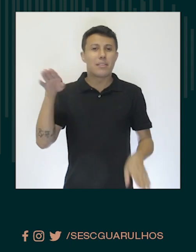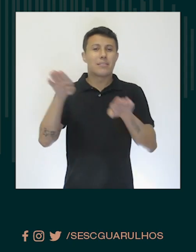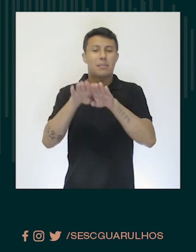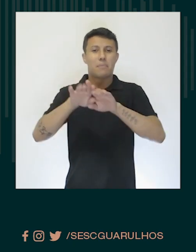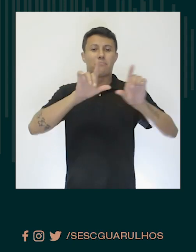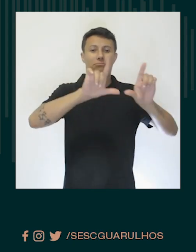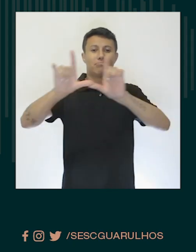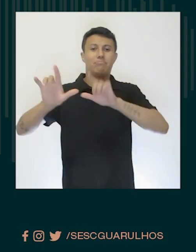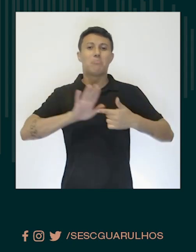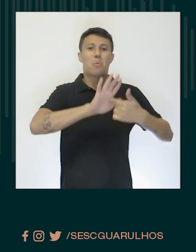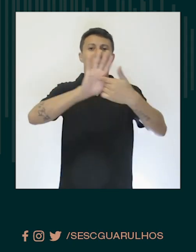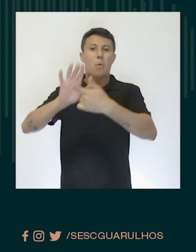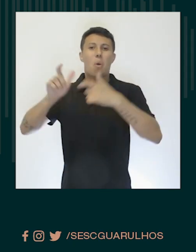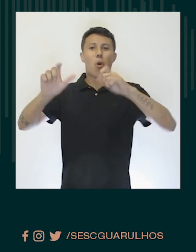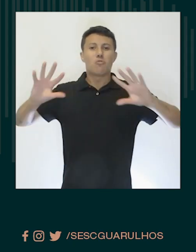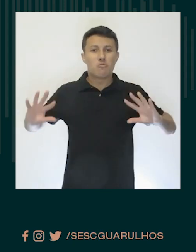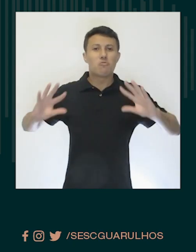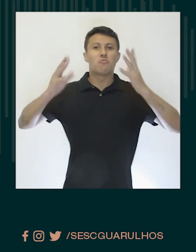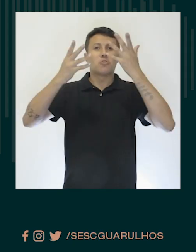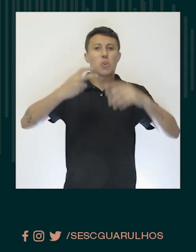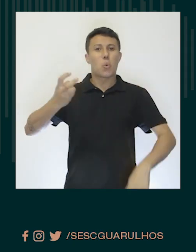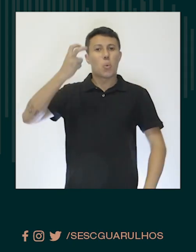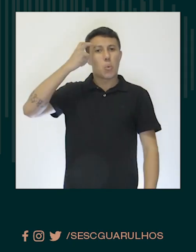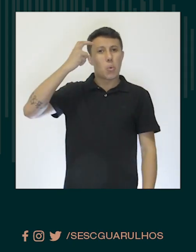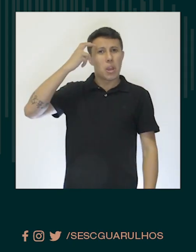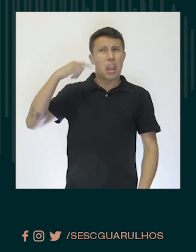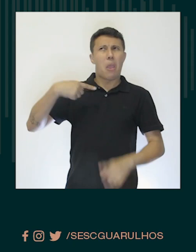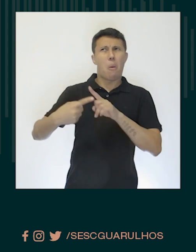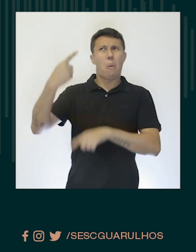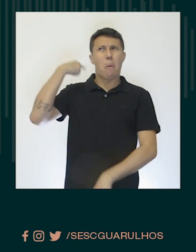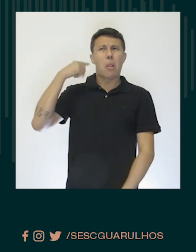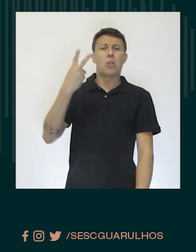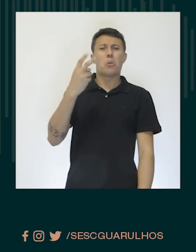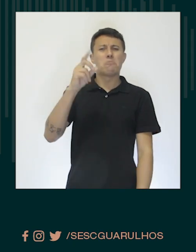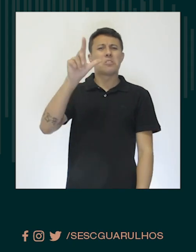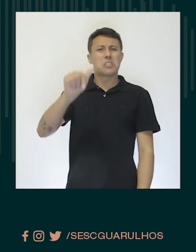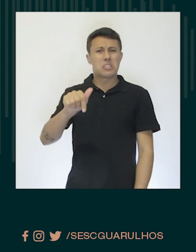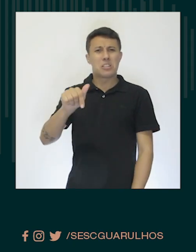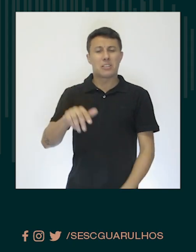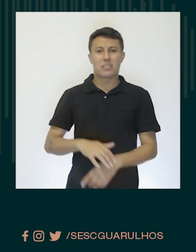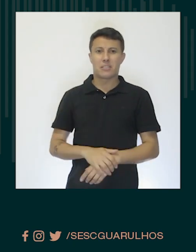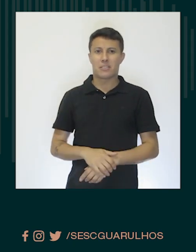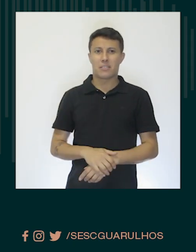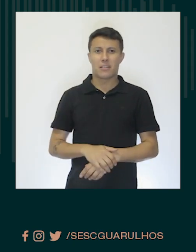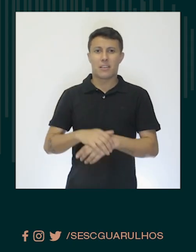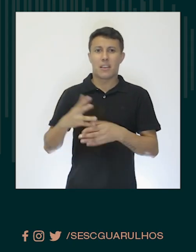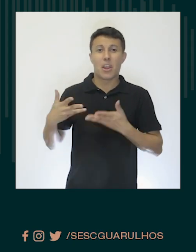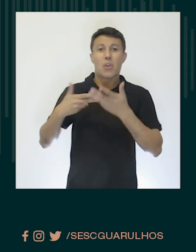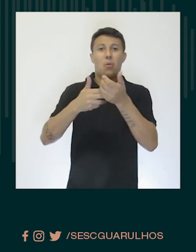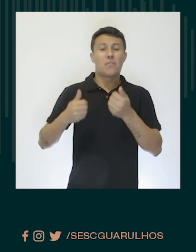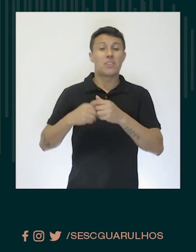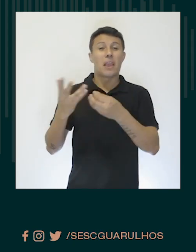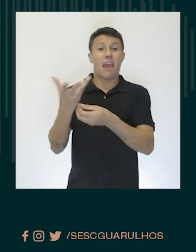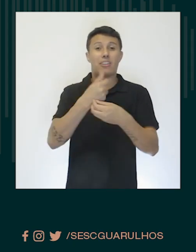expositora num festival Arrastão Cultural que a gente fez em 2017, a convite das fotógrafas guarulhenses. Era uma collab